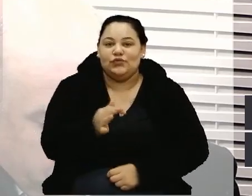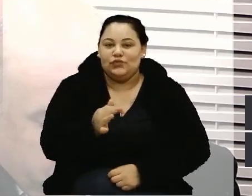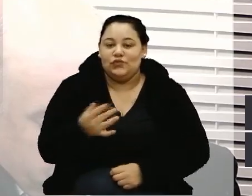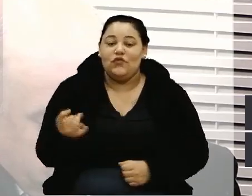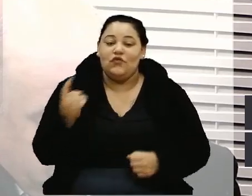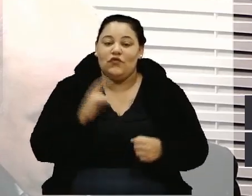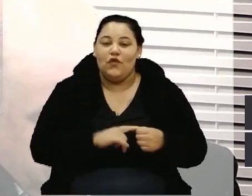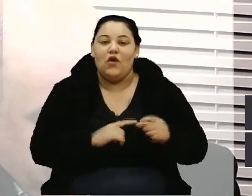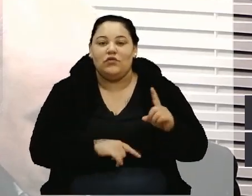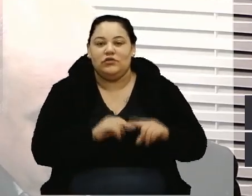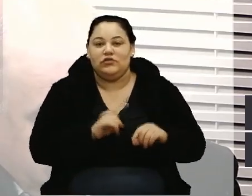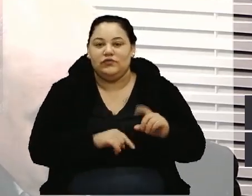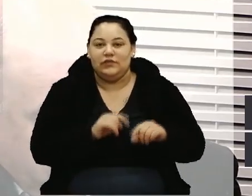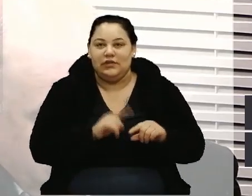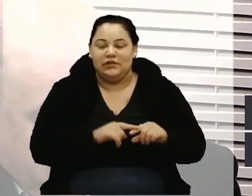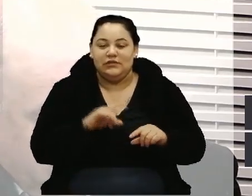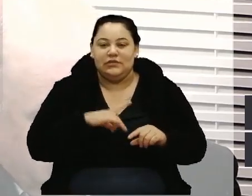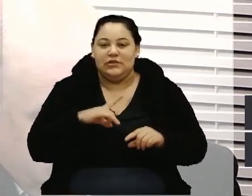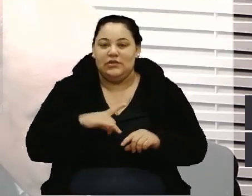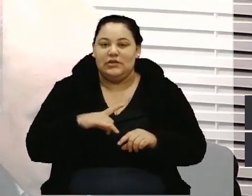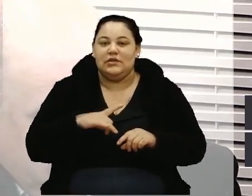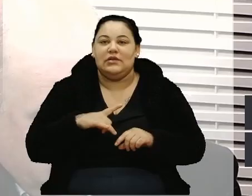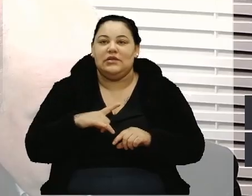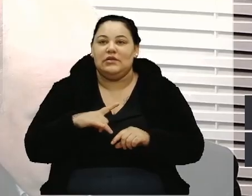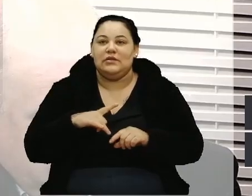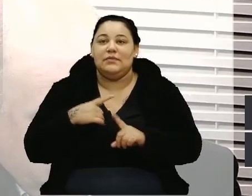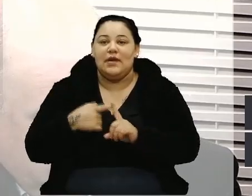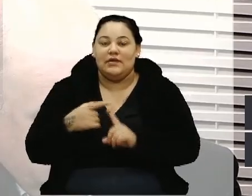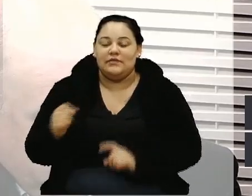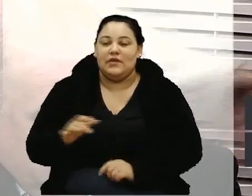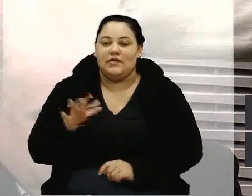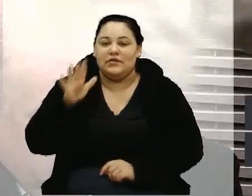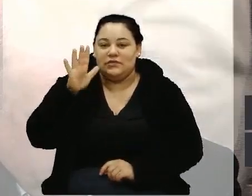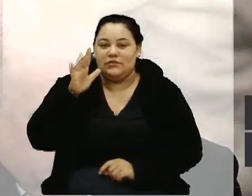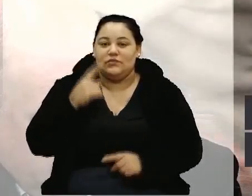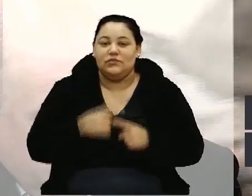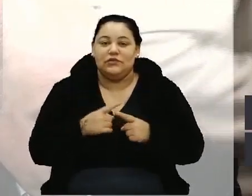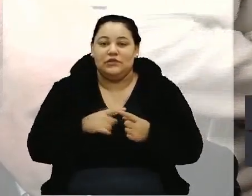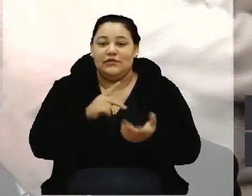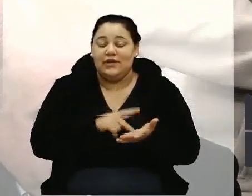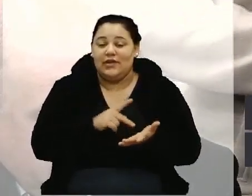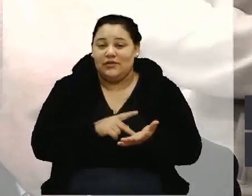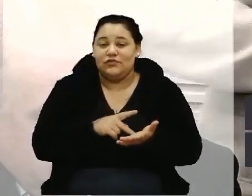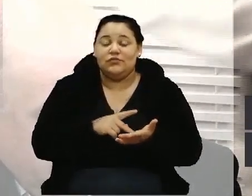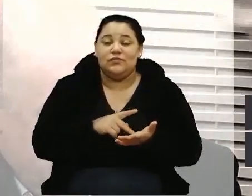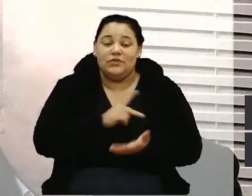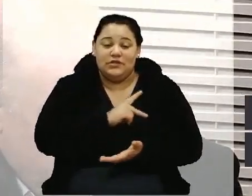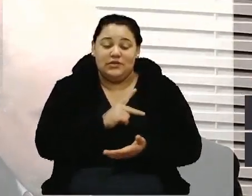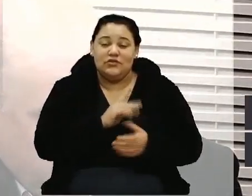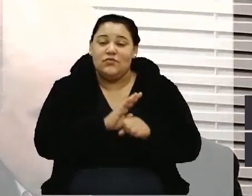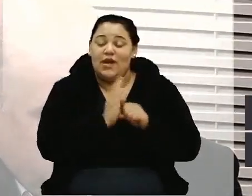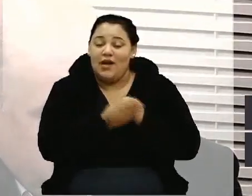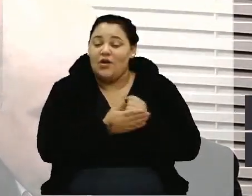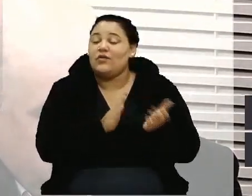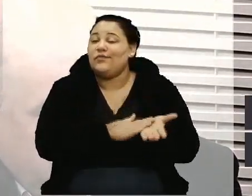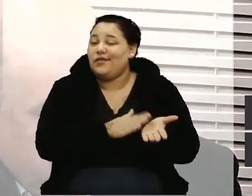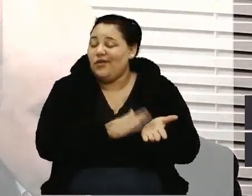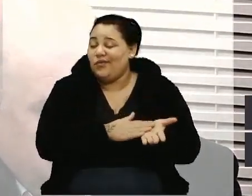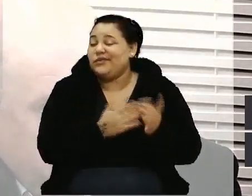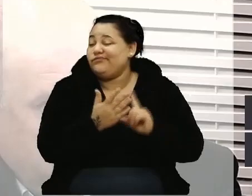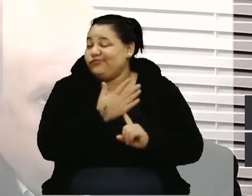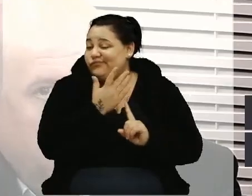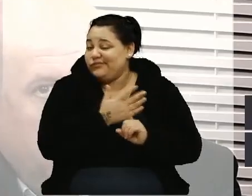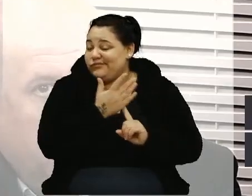atividade, volte a ter a maior valorização, porque de fato os presidentes de bairro são muito cobrados e de fato é um trabalho